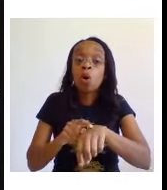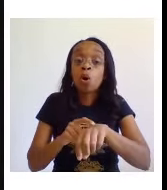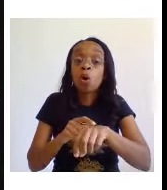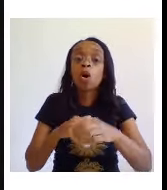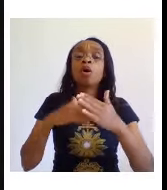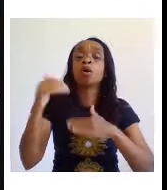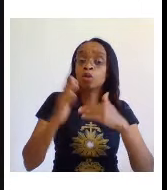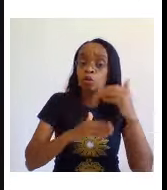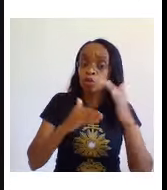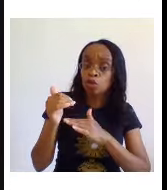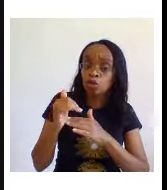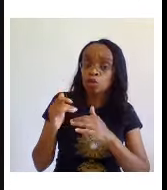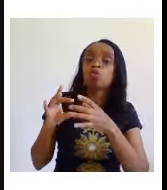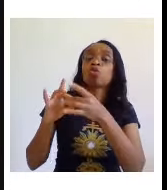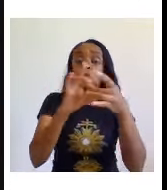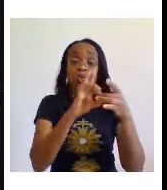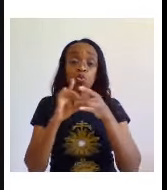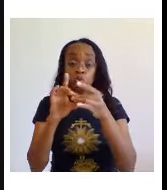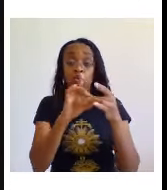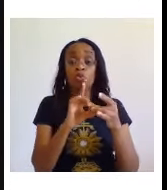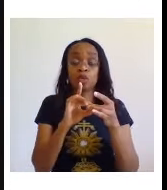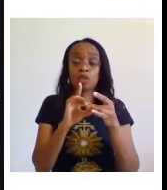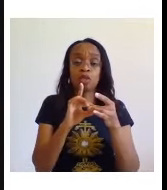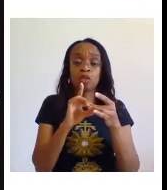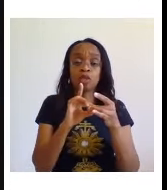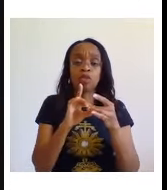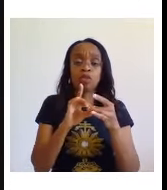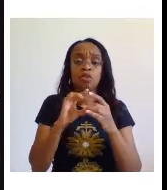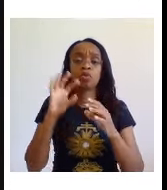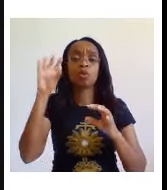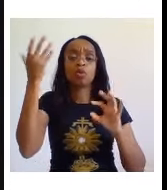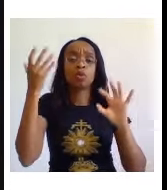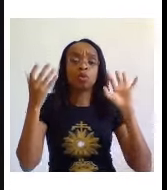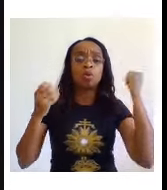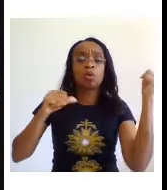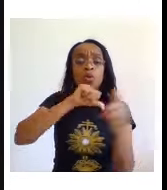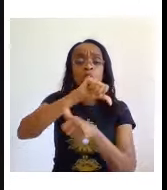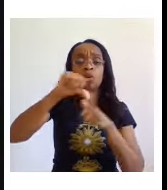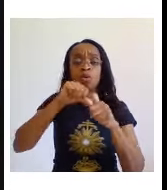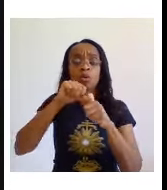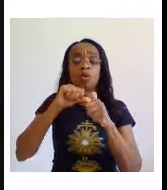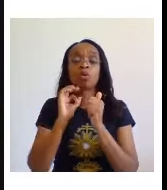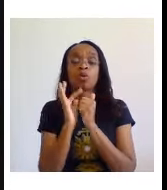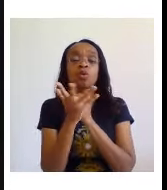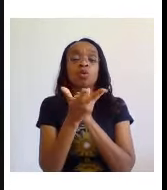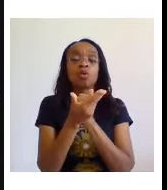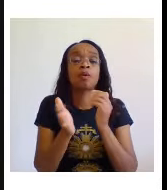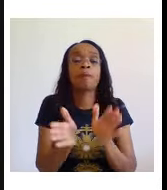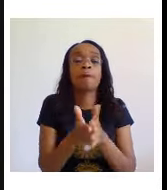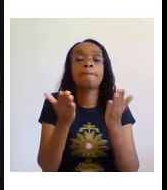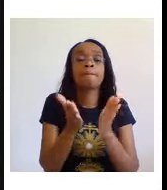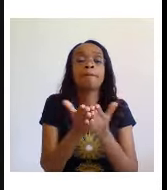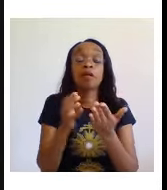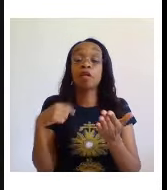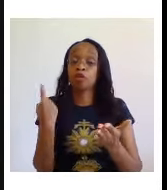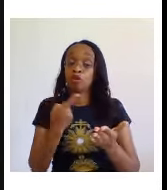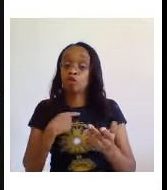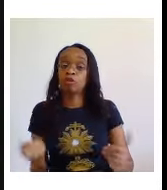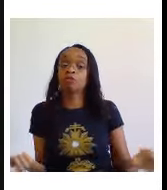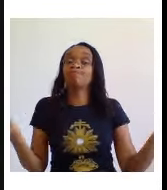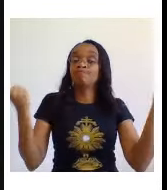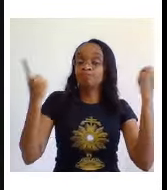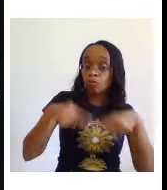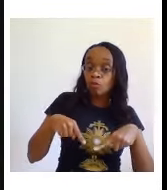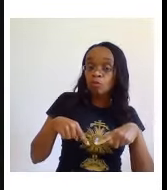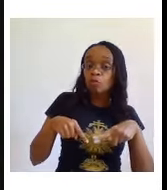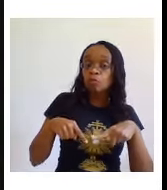agir, e agir juntos contra as mudanças climáticas, a pandemia e a pobreza. Então,